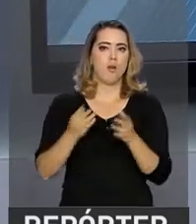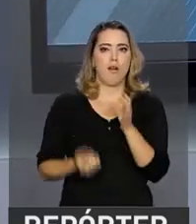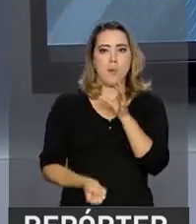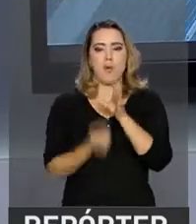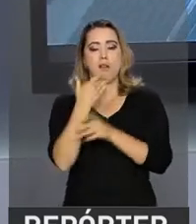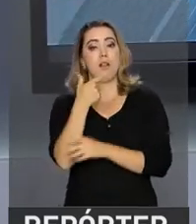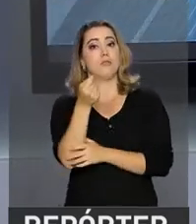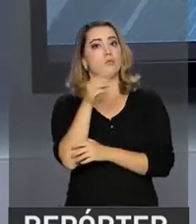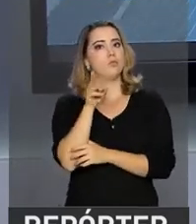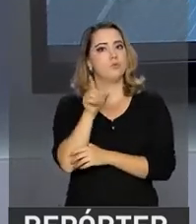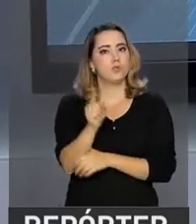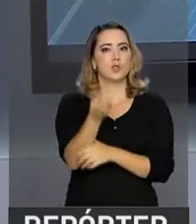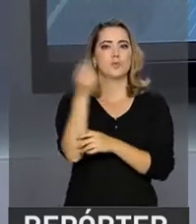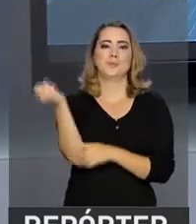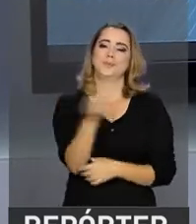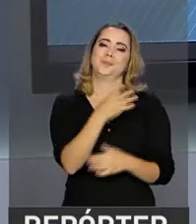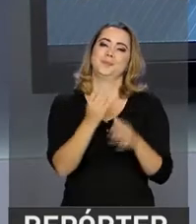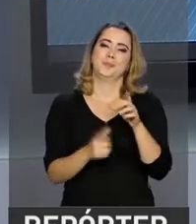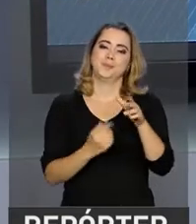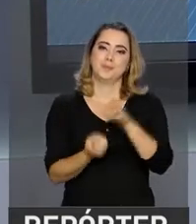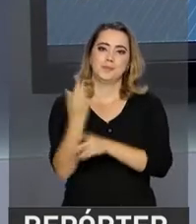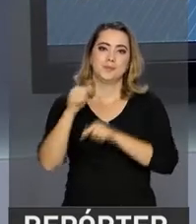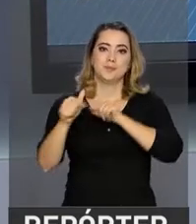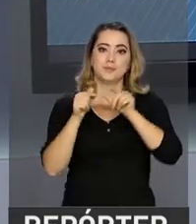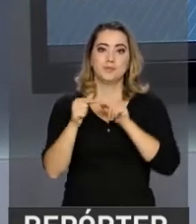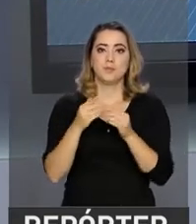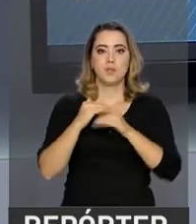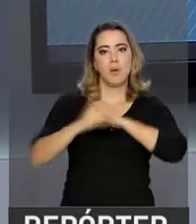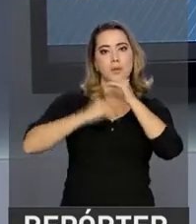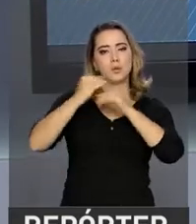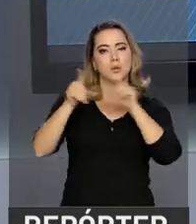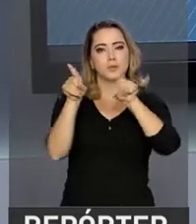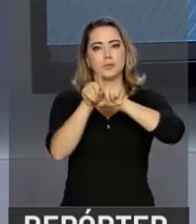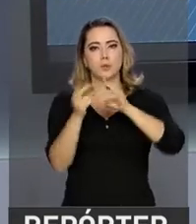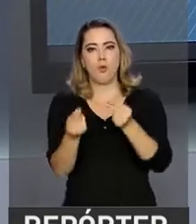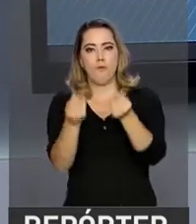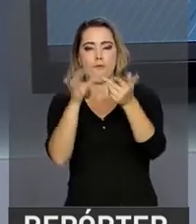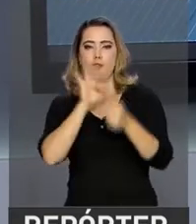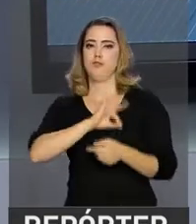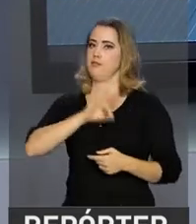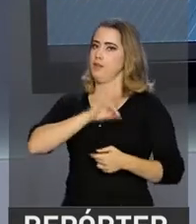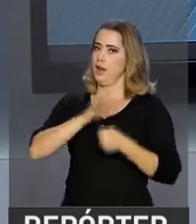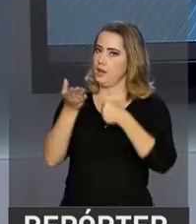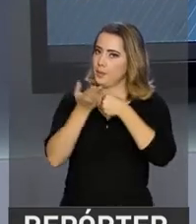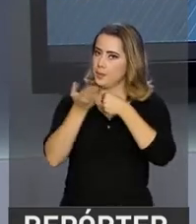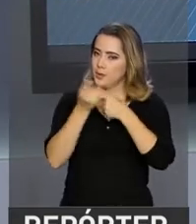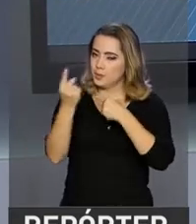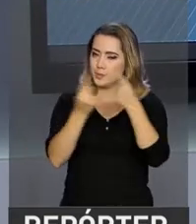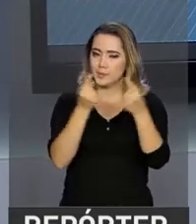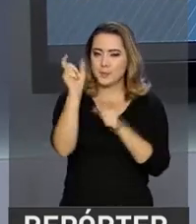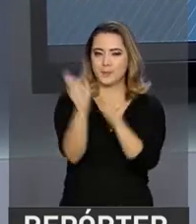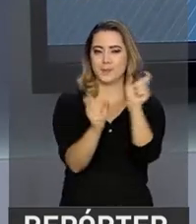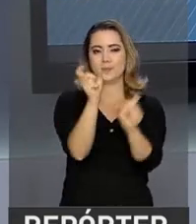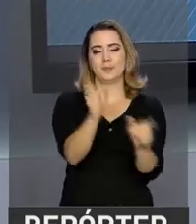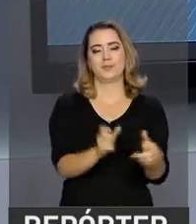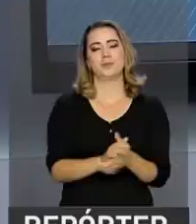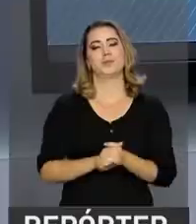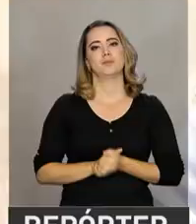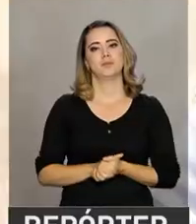criados quase 20 mil novos postos de trabalho. Aumentou também o valor da remuneração média recebida pelos